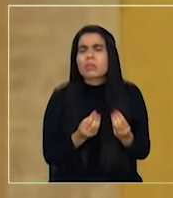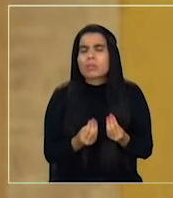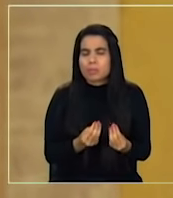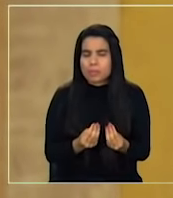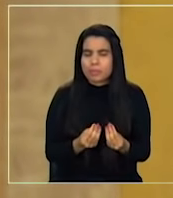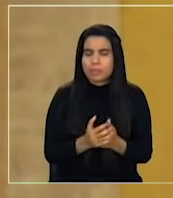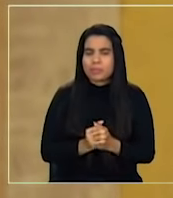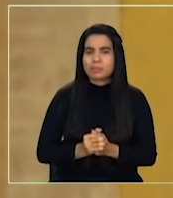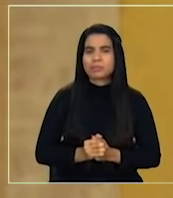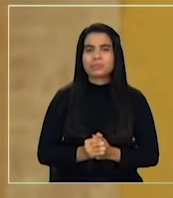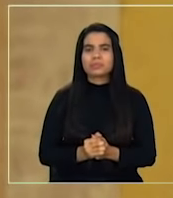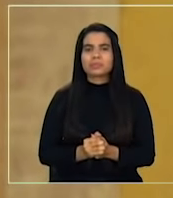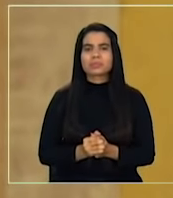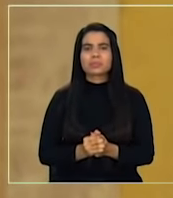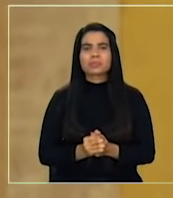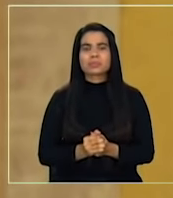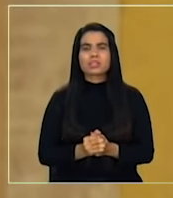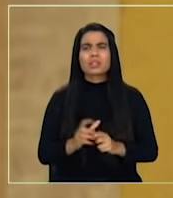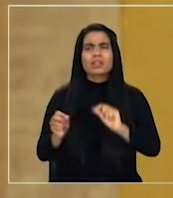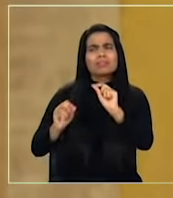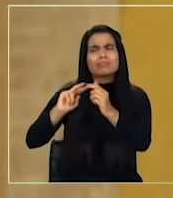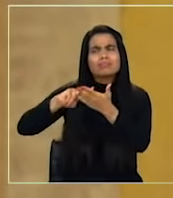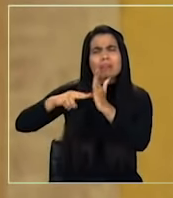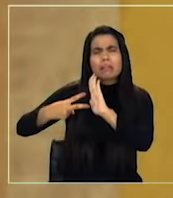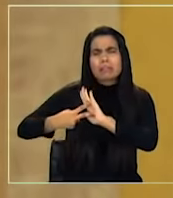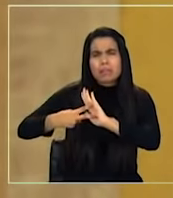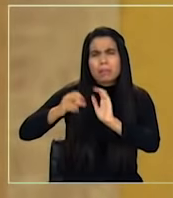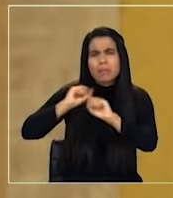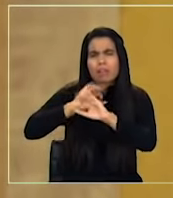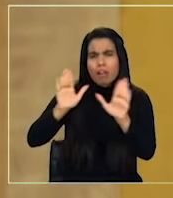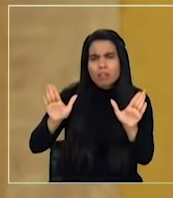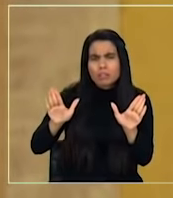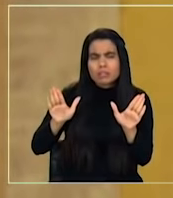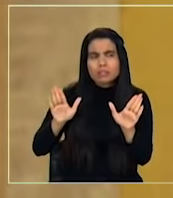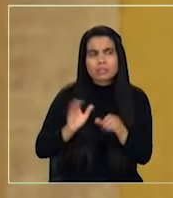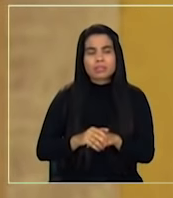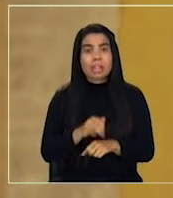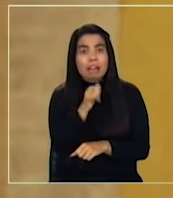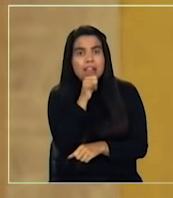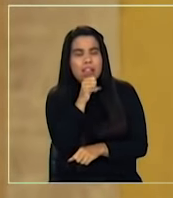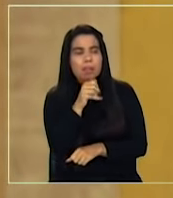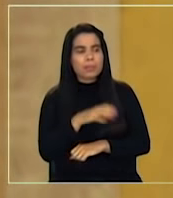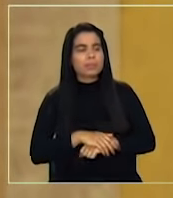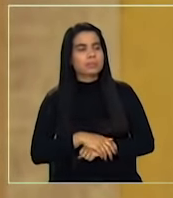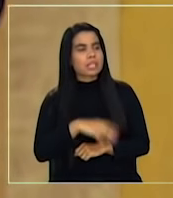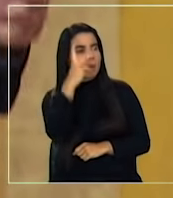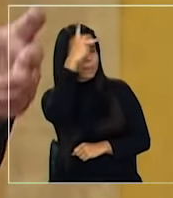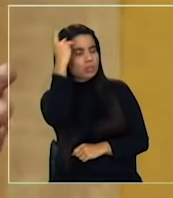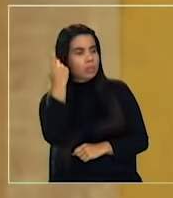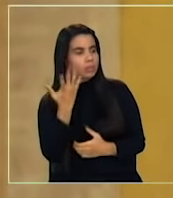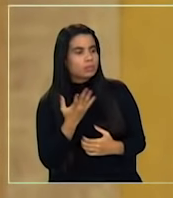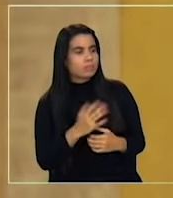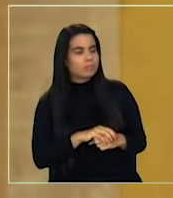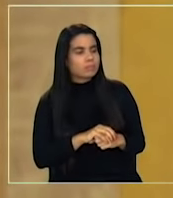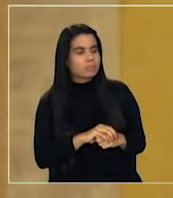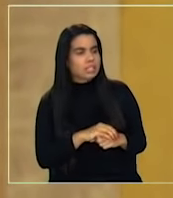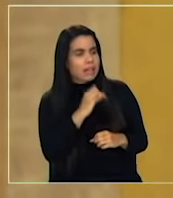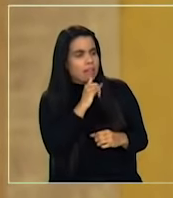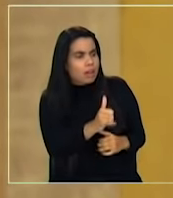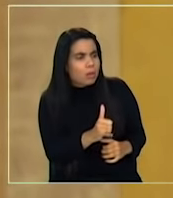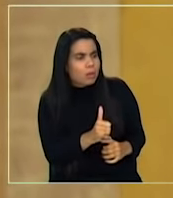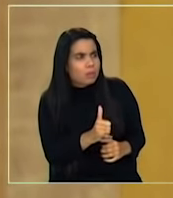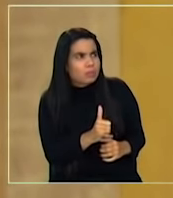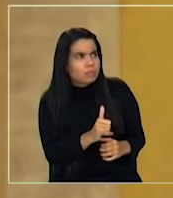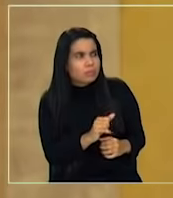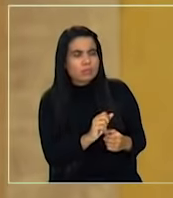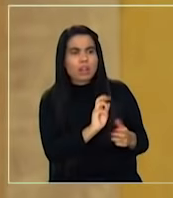mudança. Ou seja, ele fala uma coisa agora, daqui a pouquinho ele muda de ideia. Não